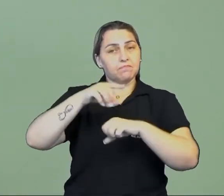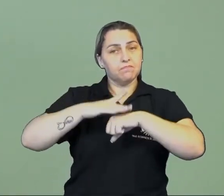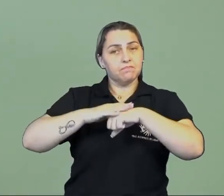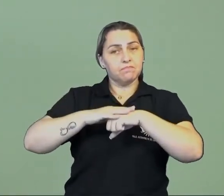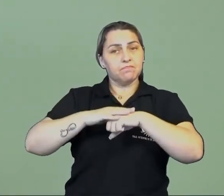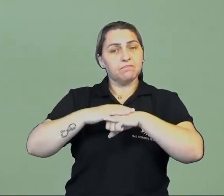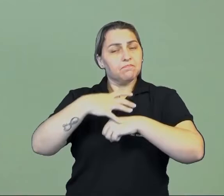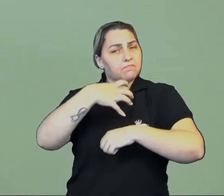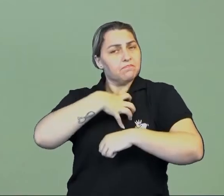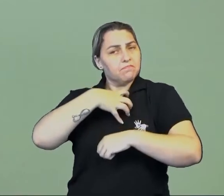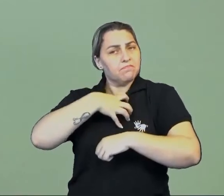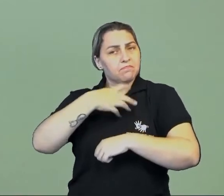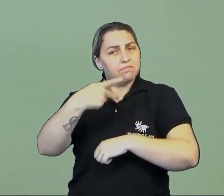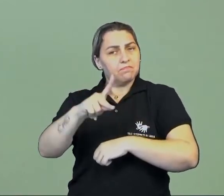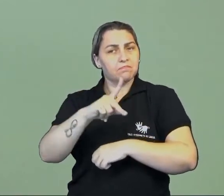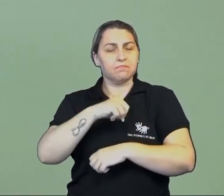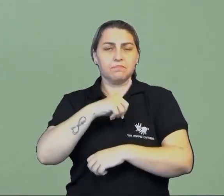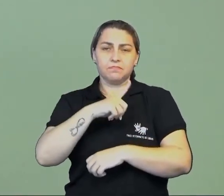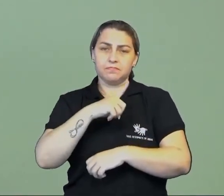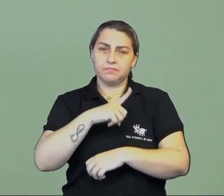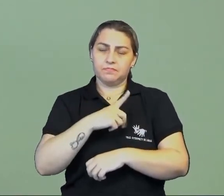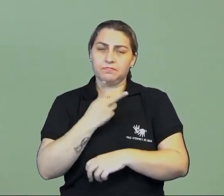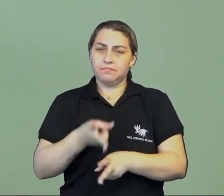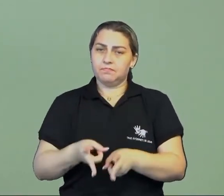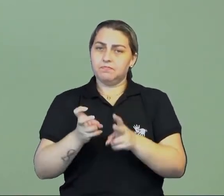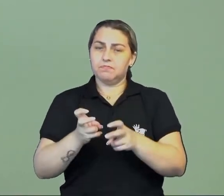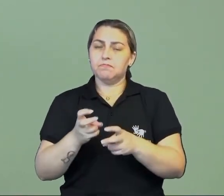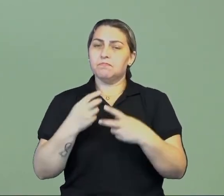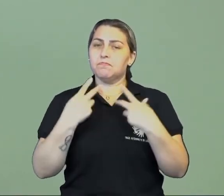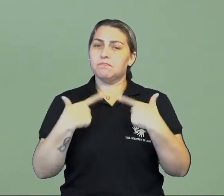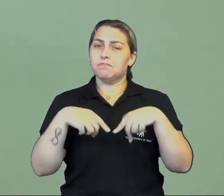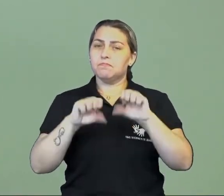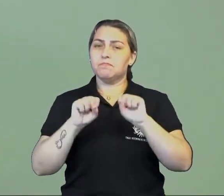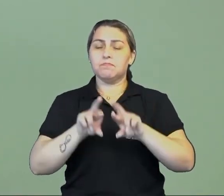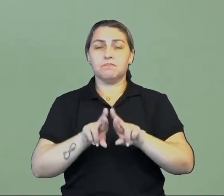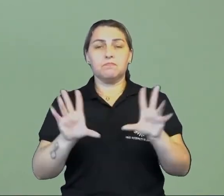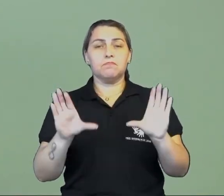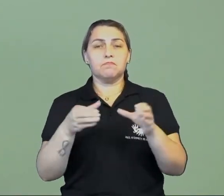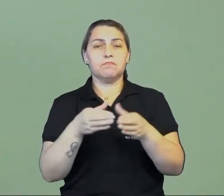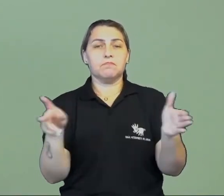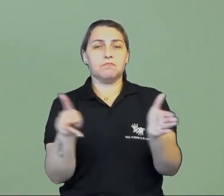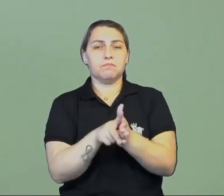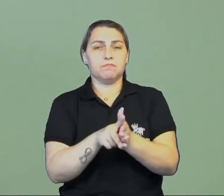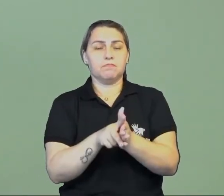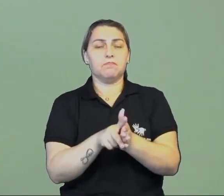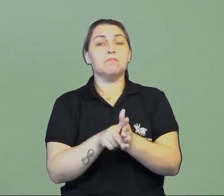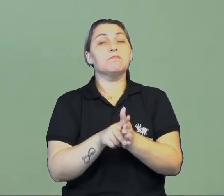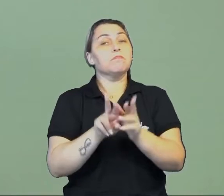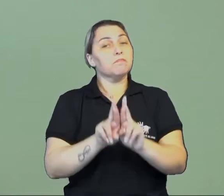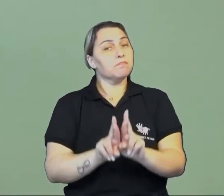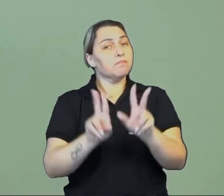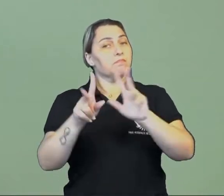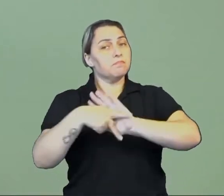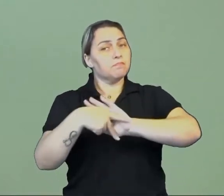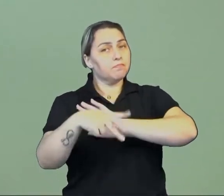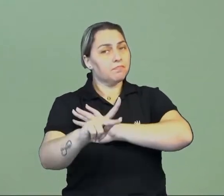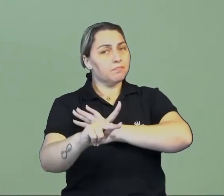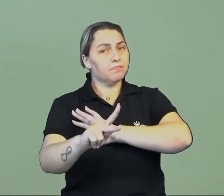os sintomas que você tem. Percebam que a linguagem é diferente. O grupo social a que ele pertence é diferente do